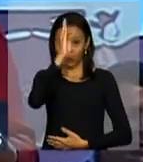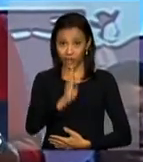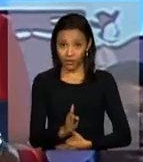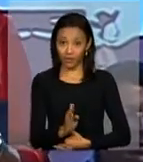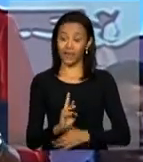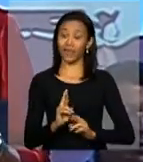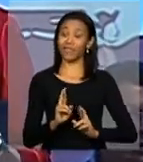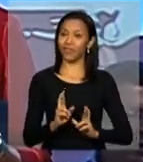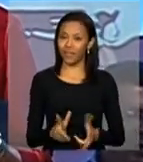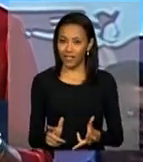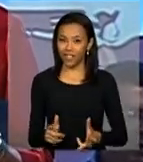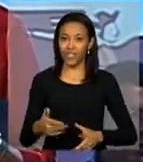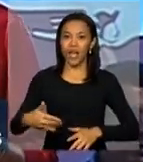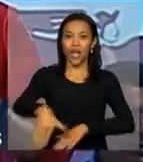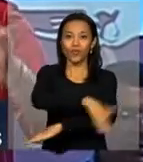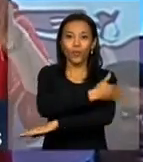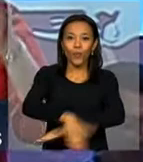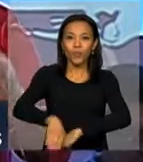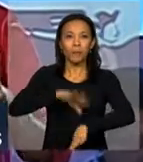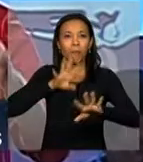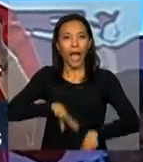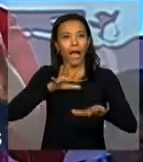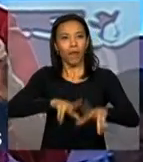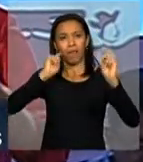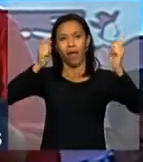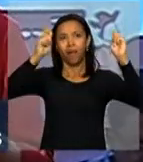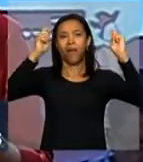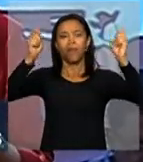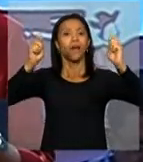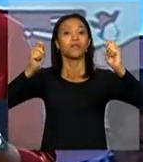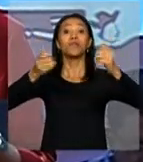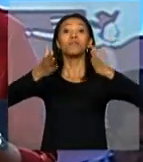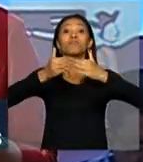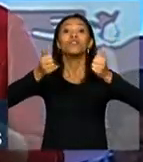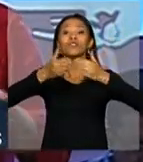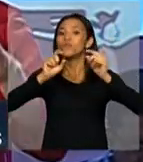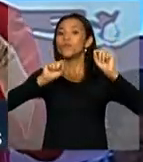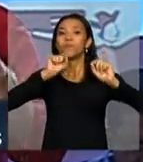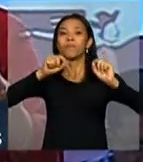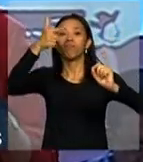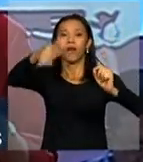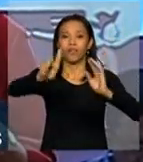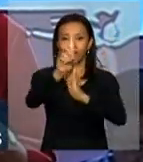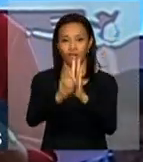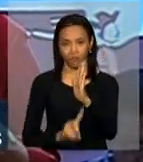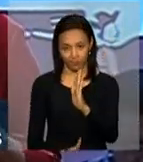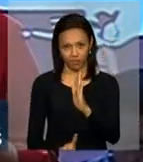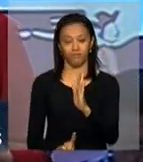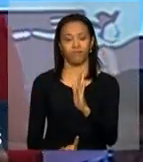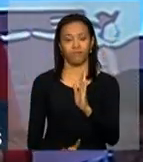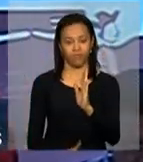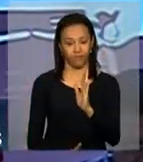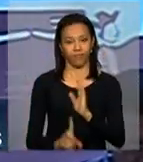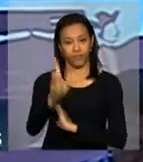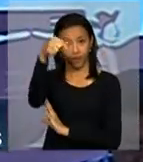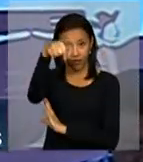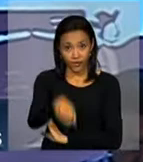as ruas falaram por mais direitos. Mais direitos. E